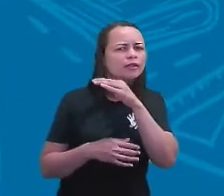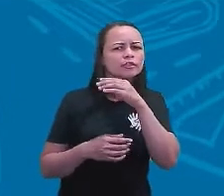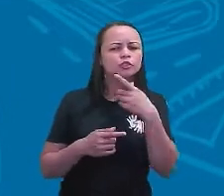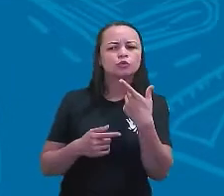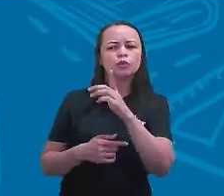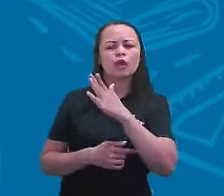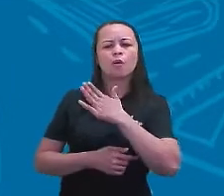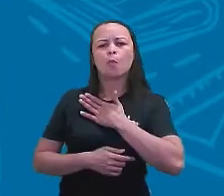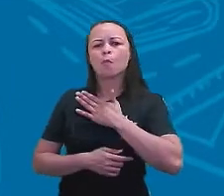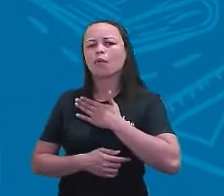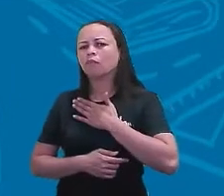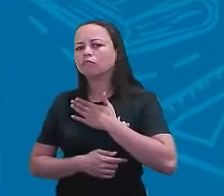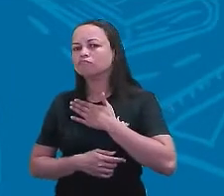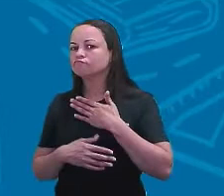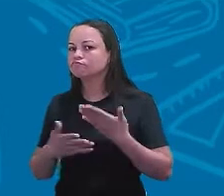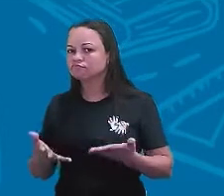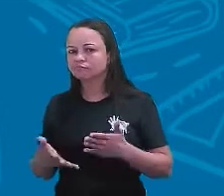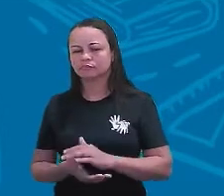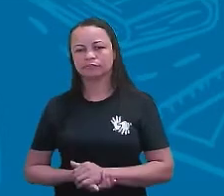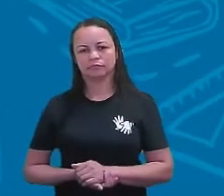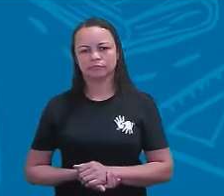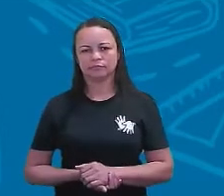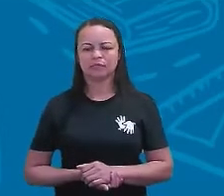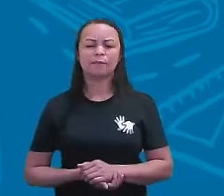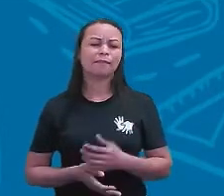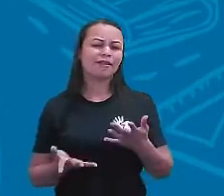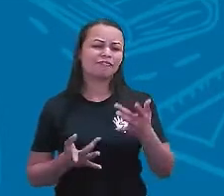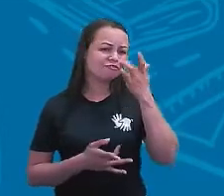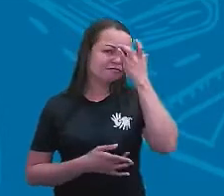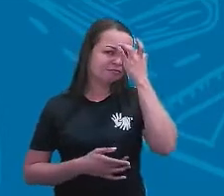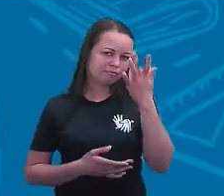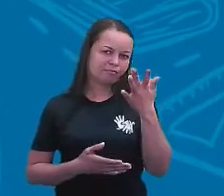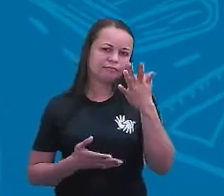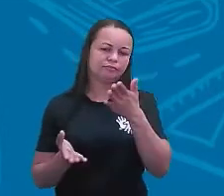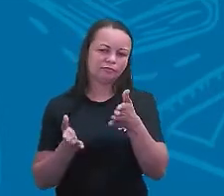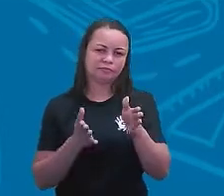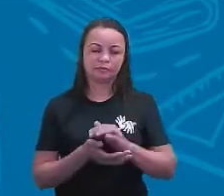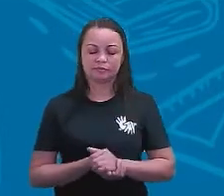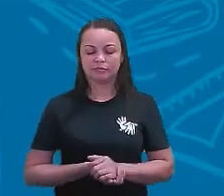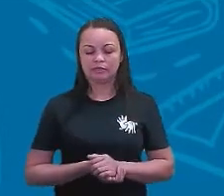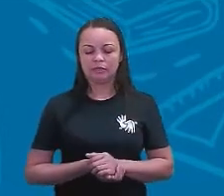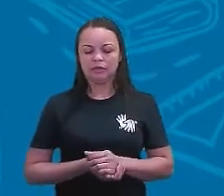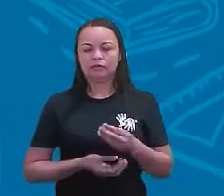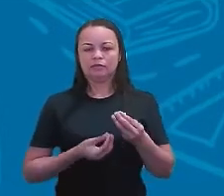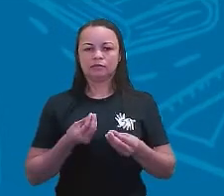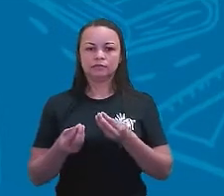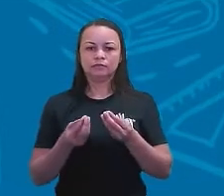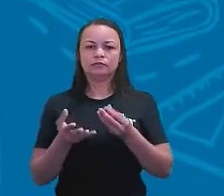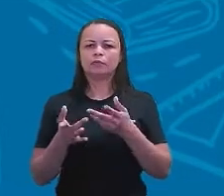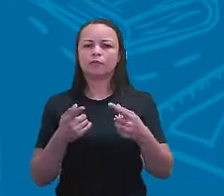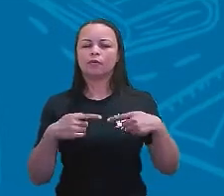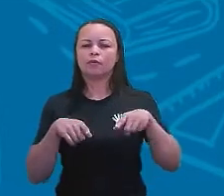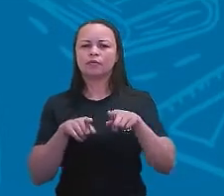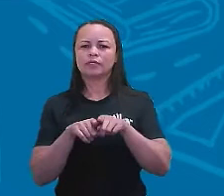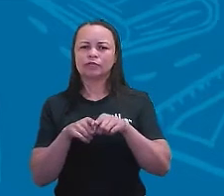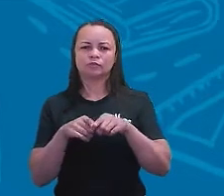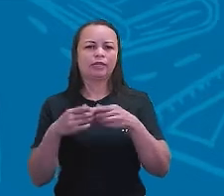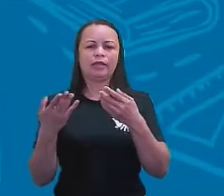meu. Gente, facinho. E o bom é que a gente não tem aí particularidades